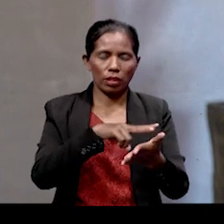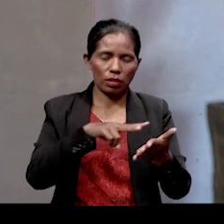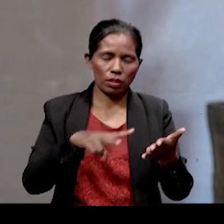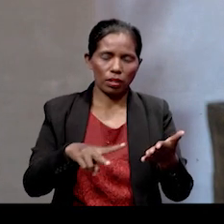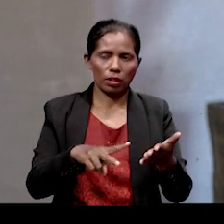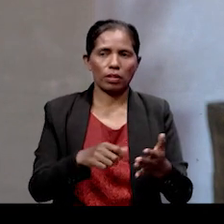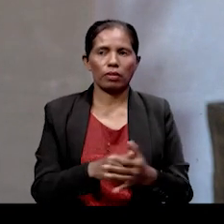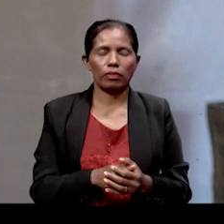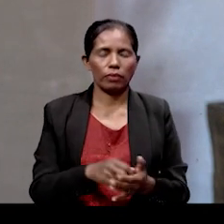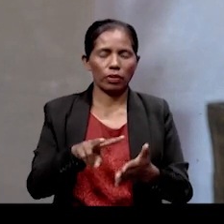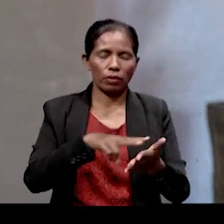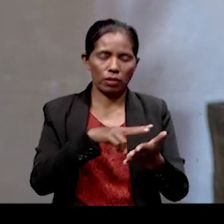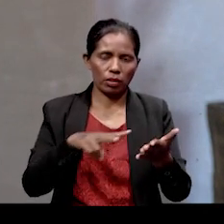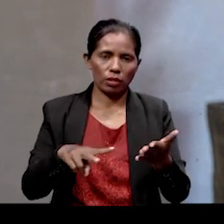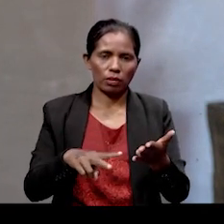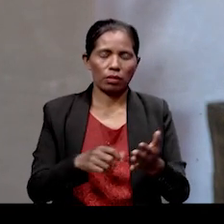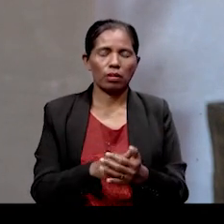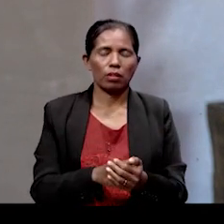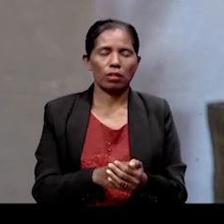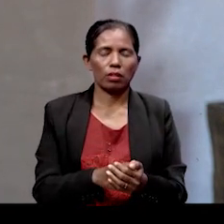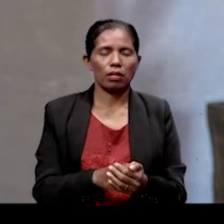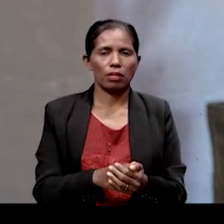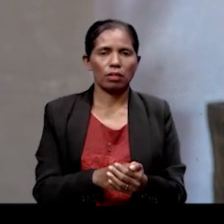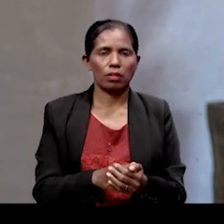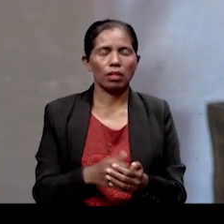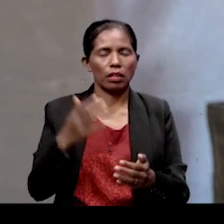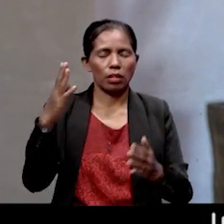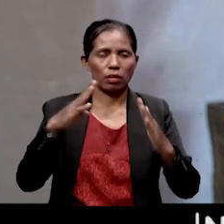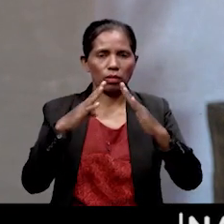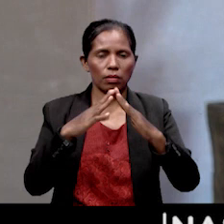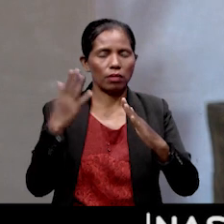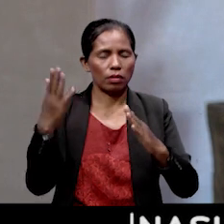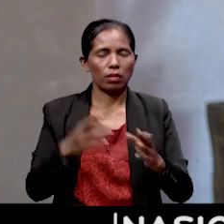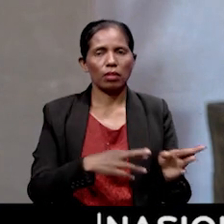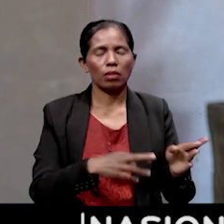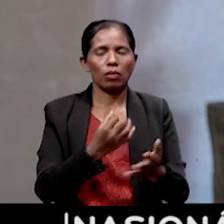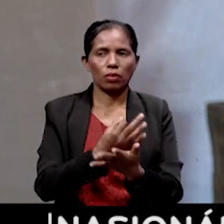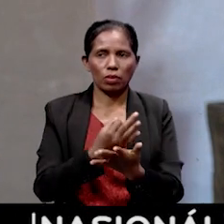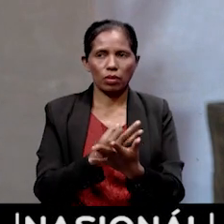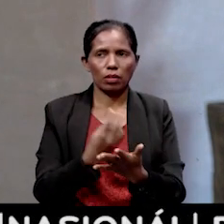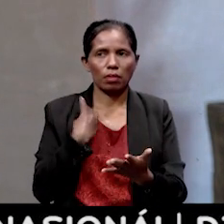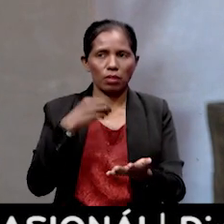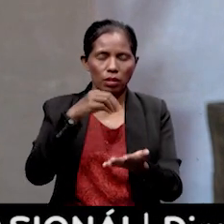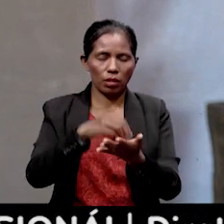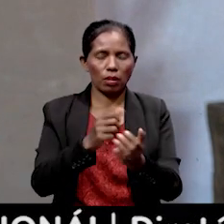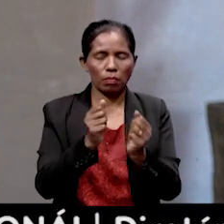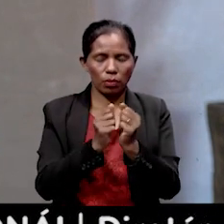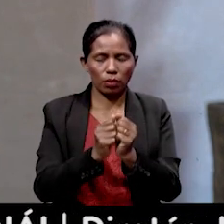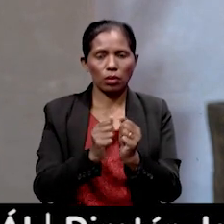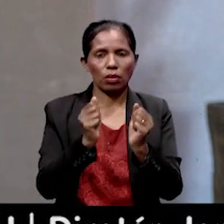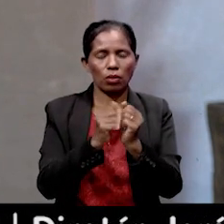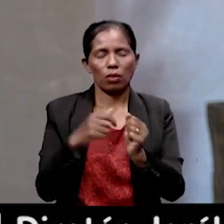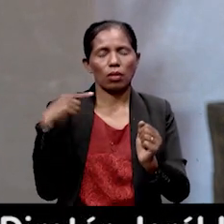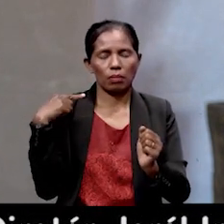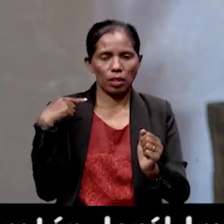nomos abuso sexual e uma mahu sira então pronto fundo sira ne ami tahu mutu ma so gabinete nian o